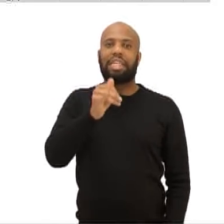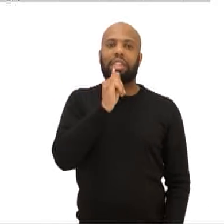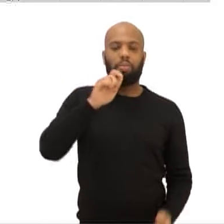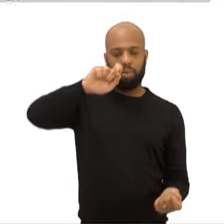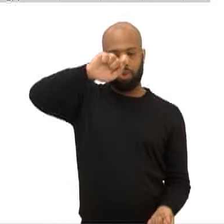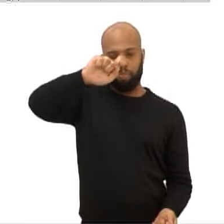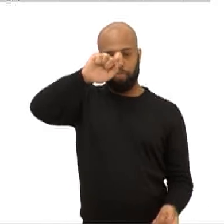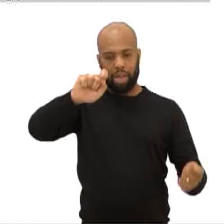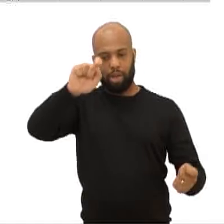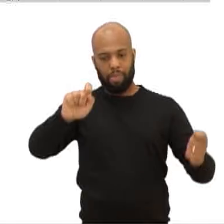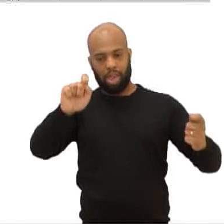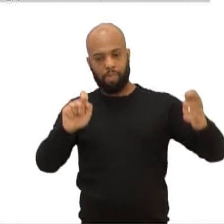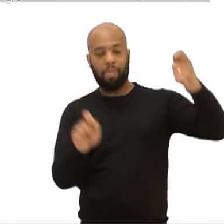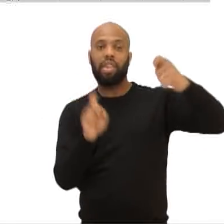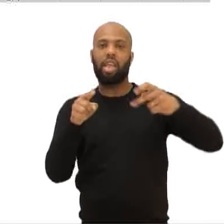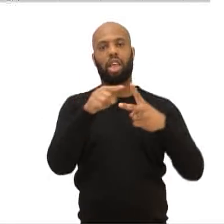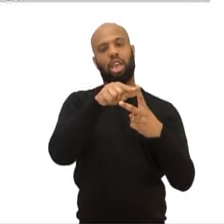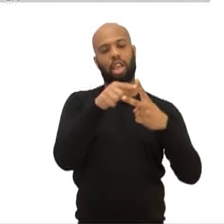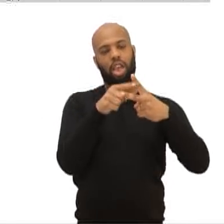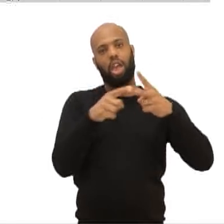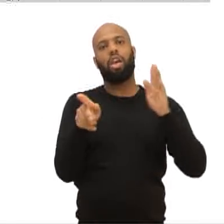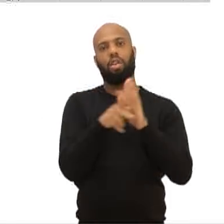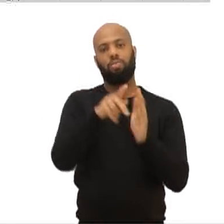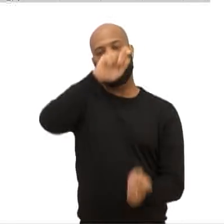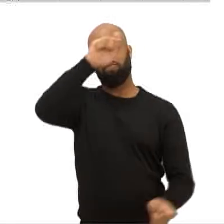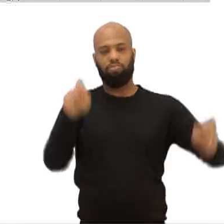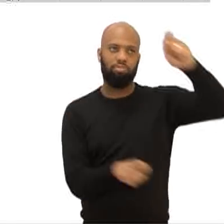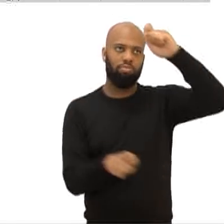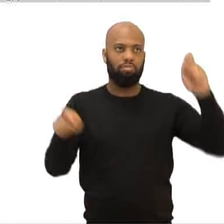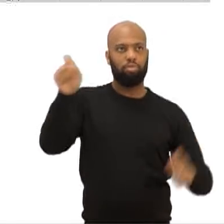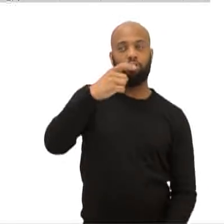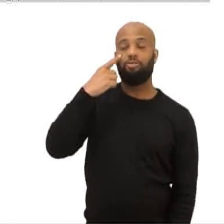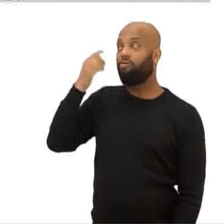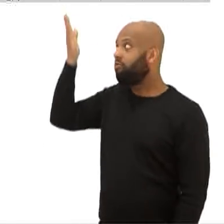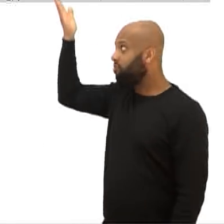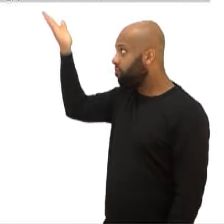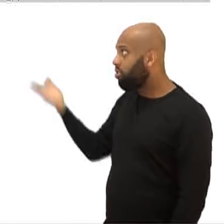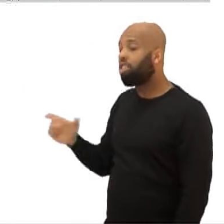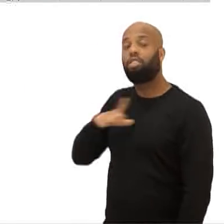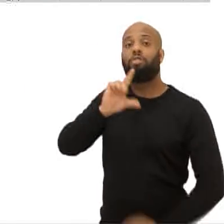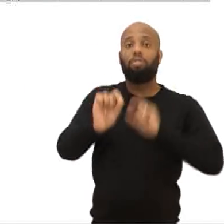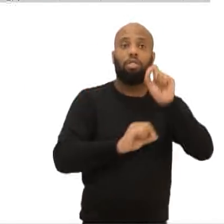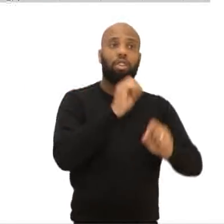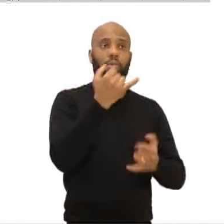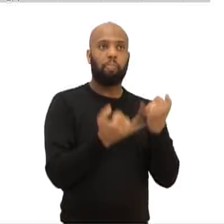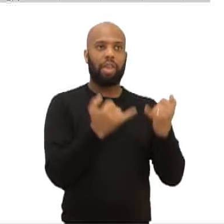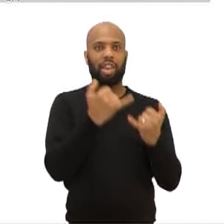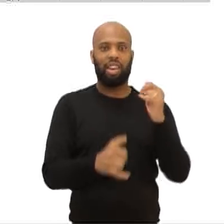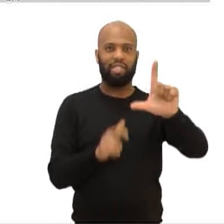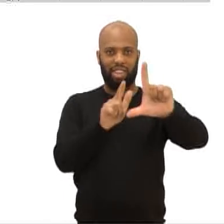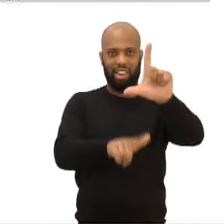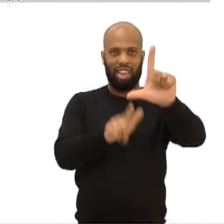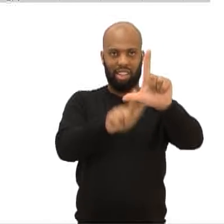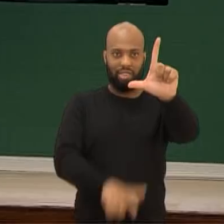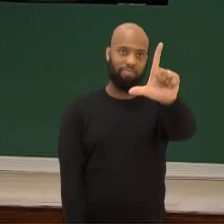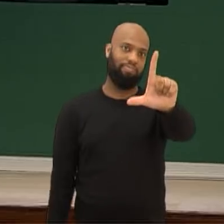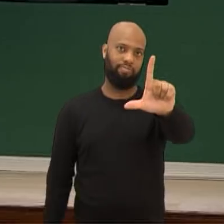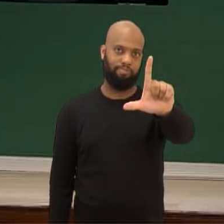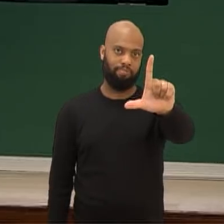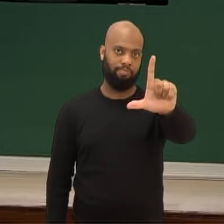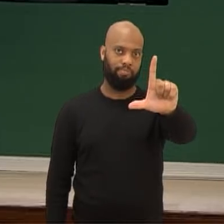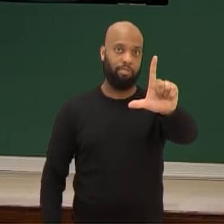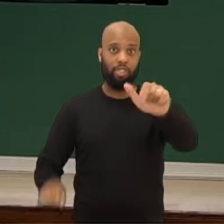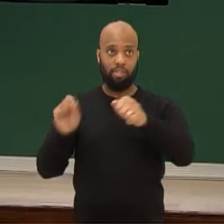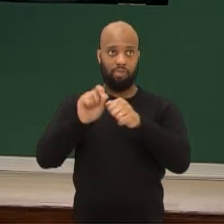gira, chamaremos o ângulo de rotação. Veja aqui do lado, nós temos como se fosse uma letra L, e essa letra L